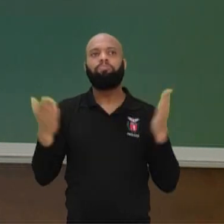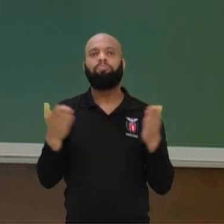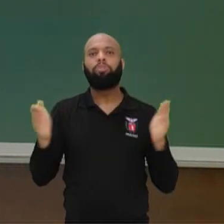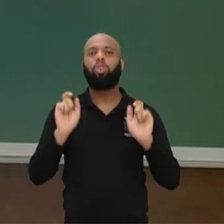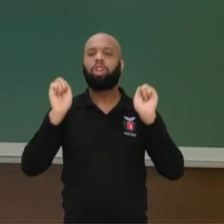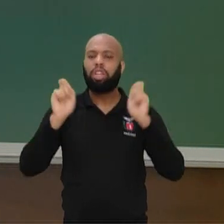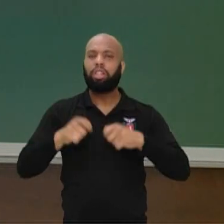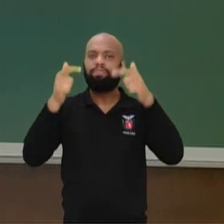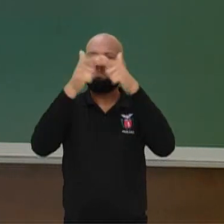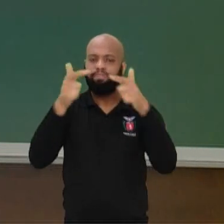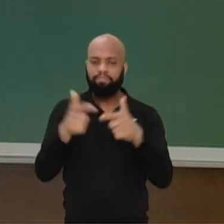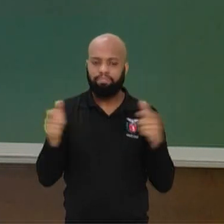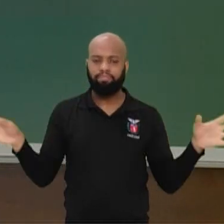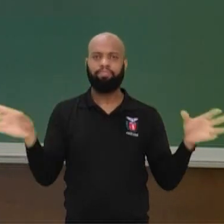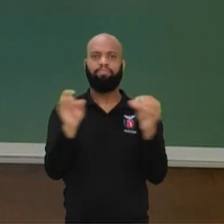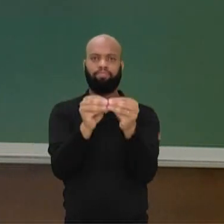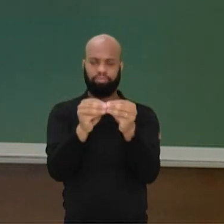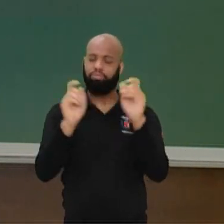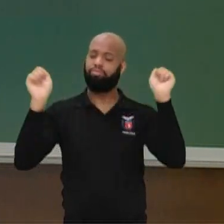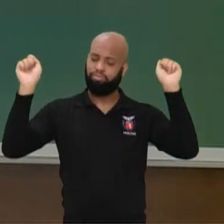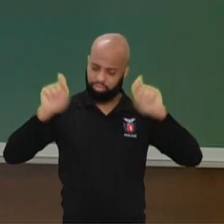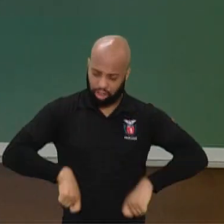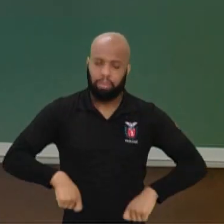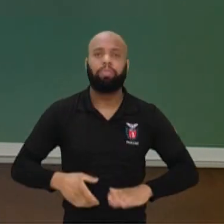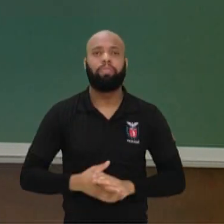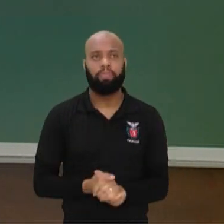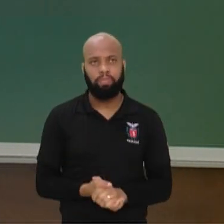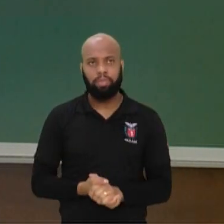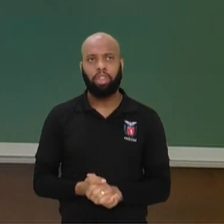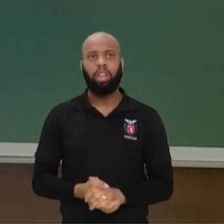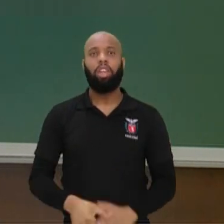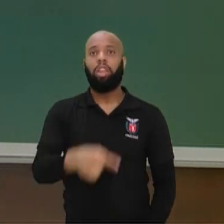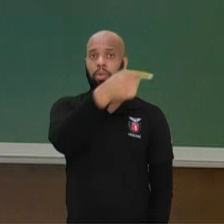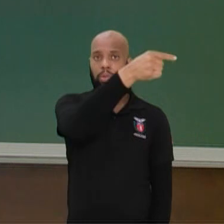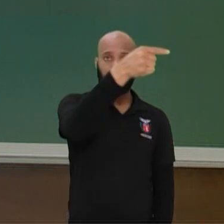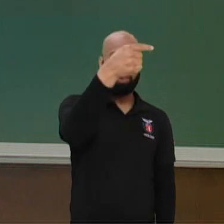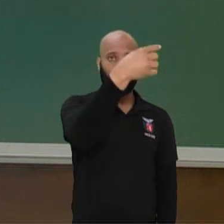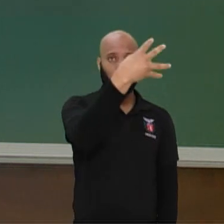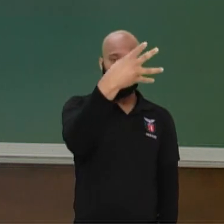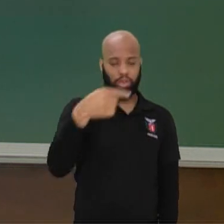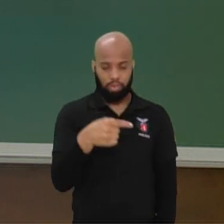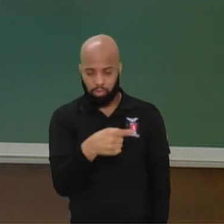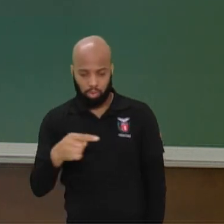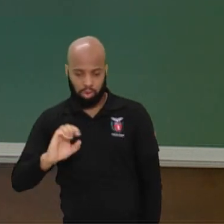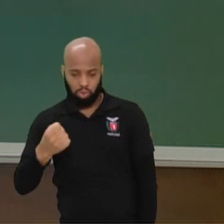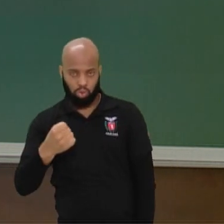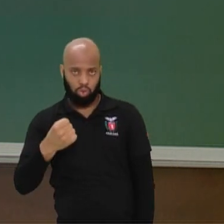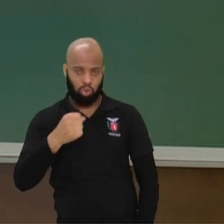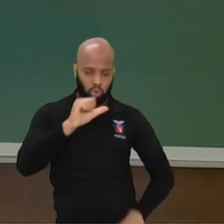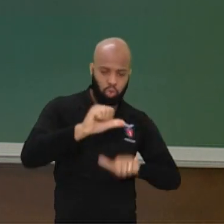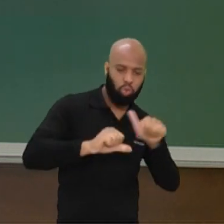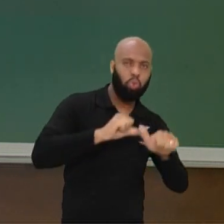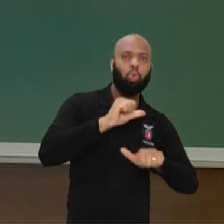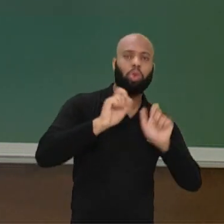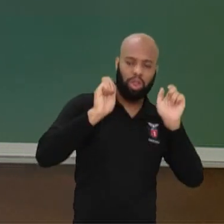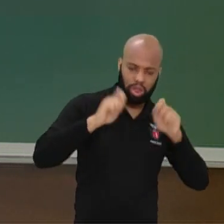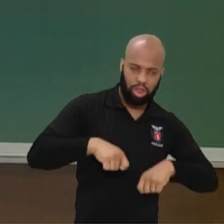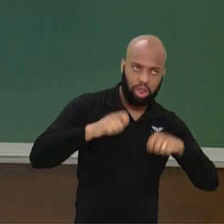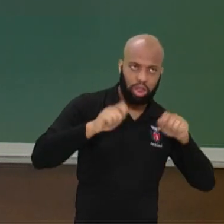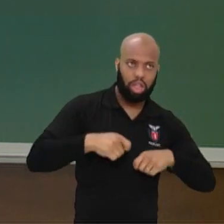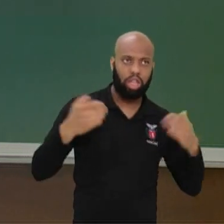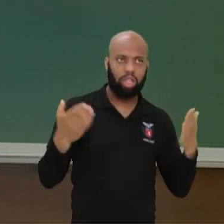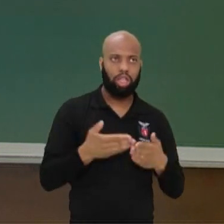simplificar a nossa fração, o nosso resultado. Então, menos 4 e menos 8 simplificado